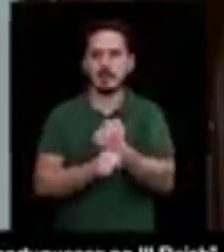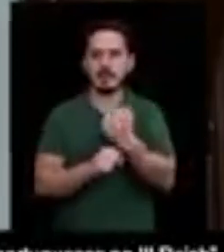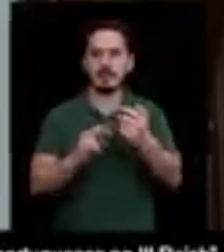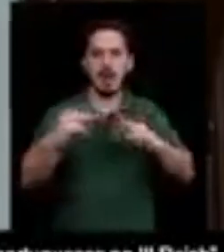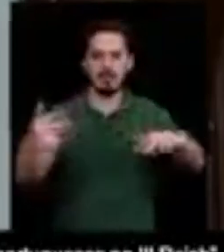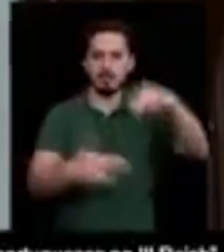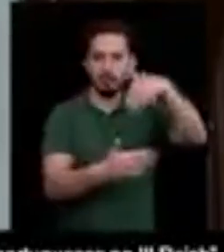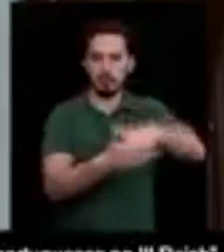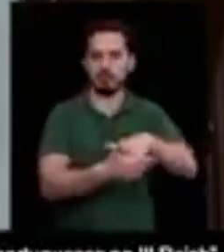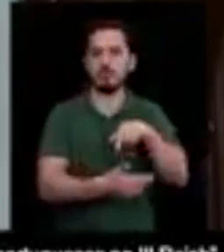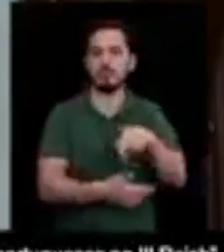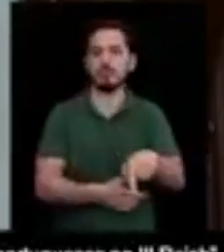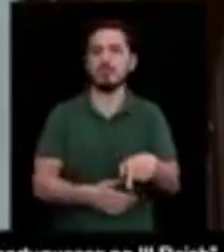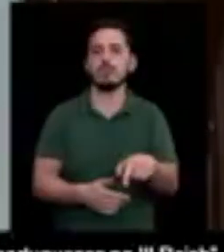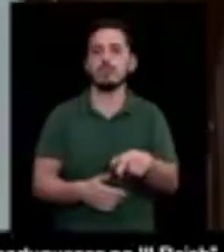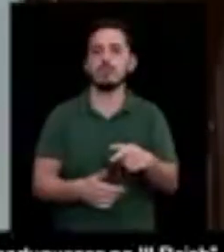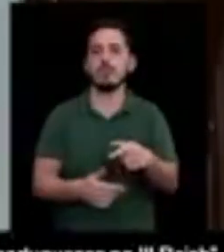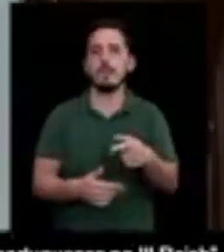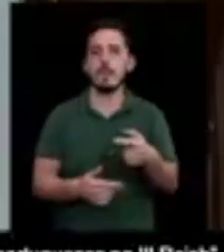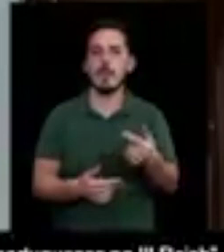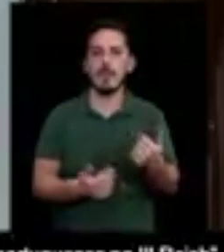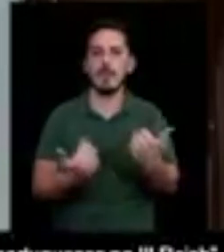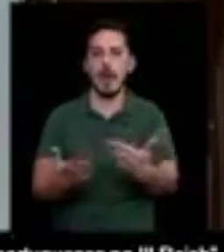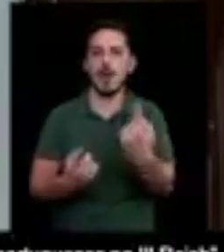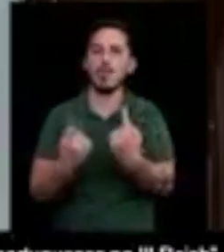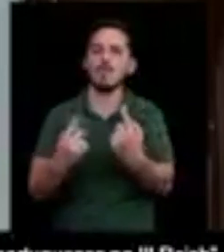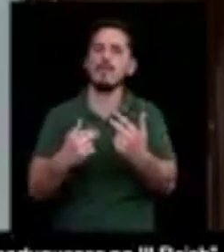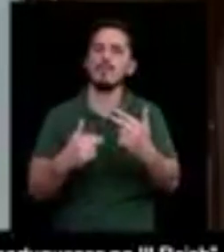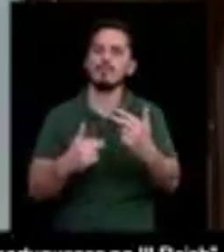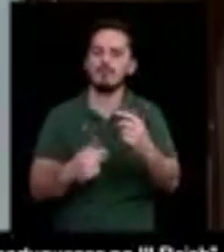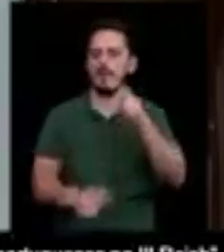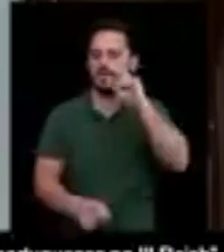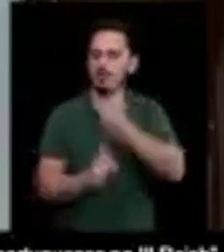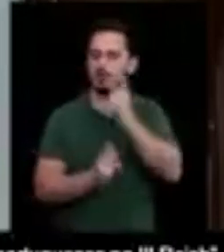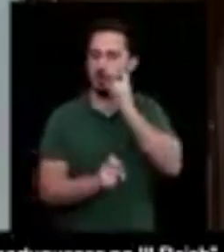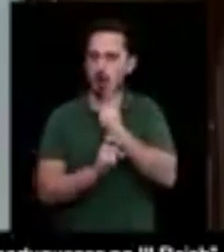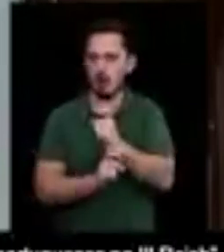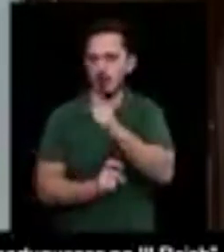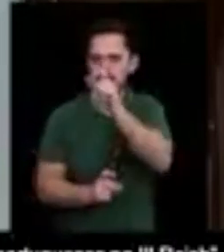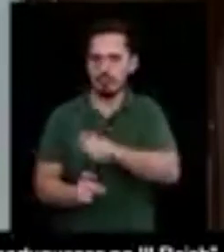que dispensasse a alguns fiscais, que com certeza andam ocupados